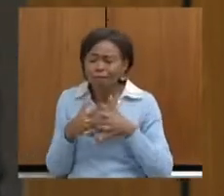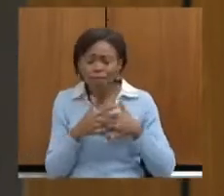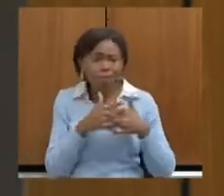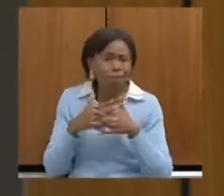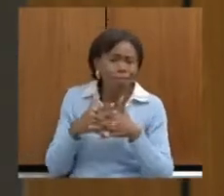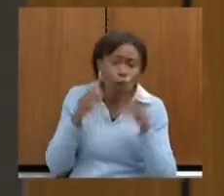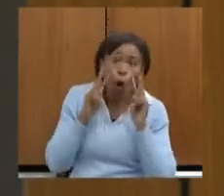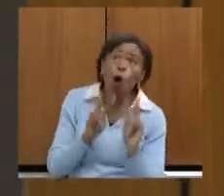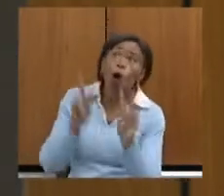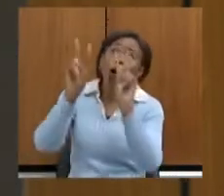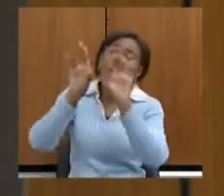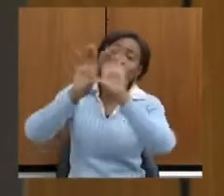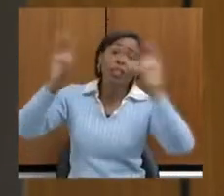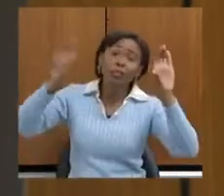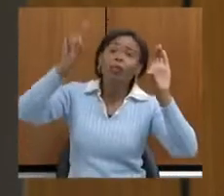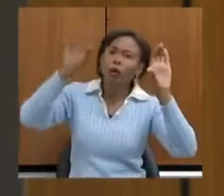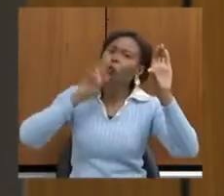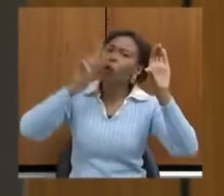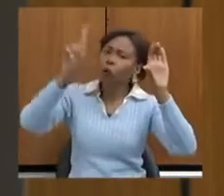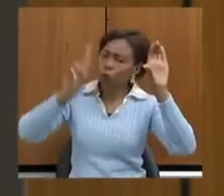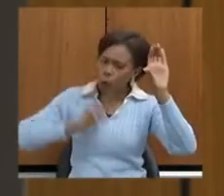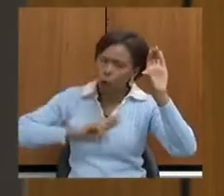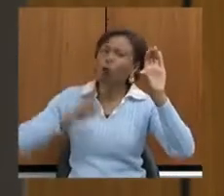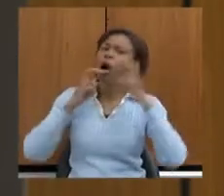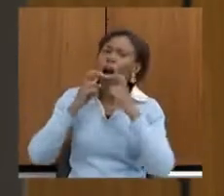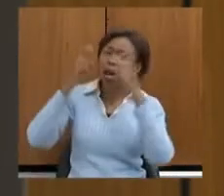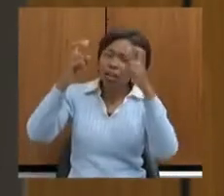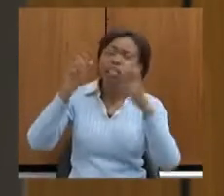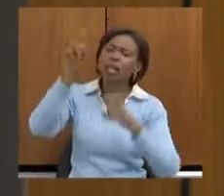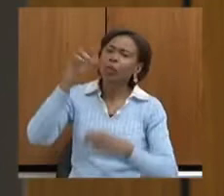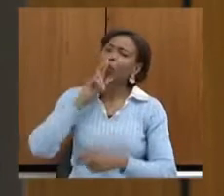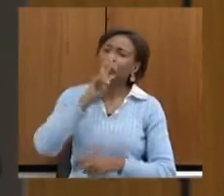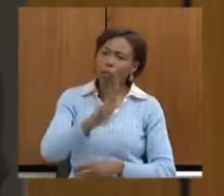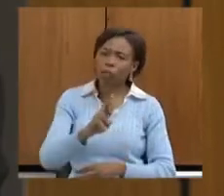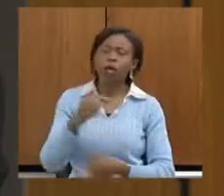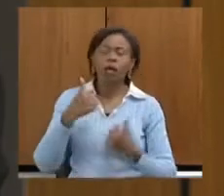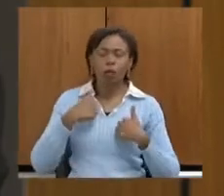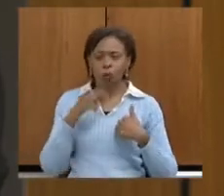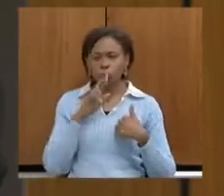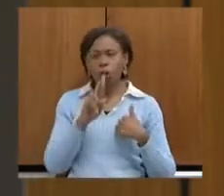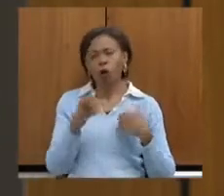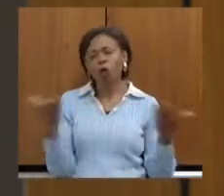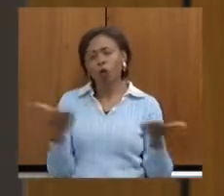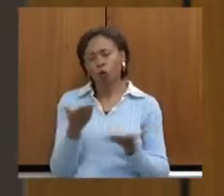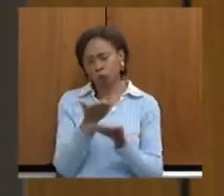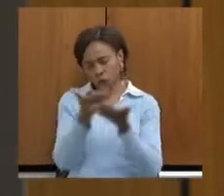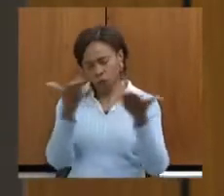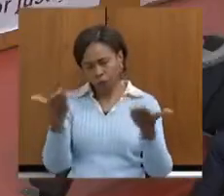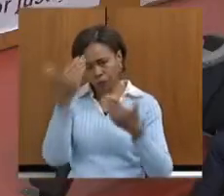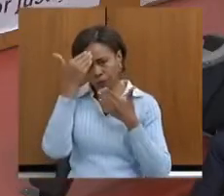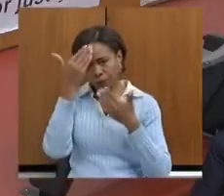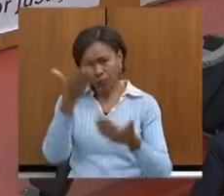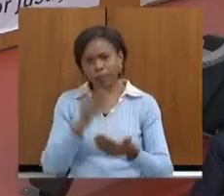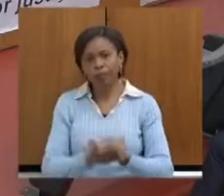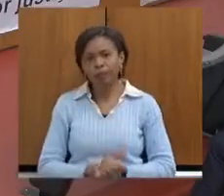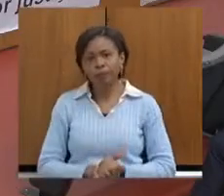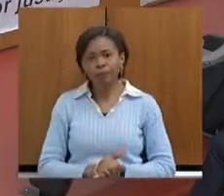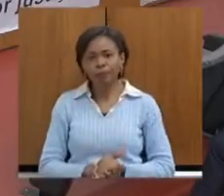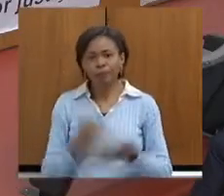socorro que ele venha a resposta de Senhor para nós essa minha resposta que eu deixo para vocês em e muito obrigado